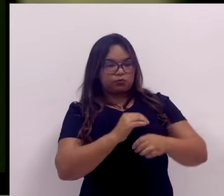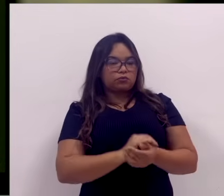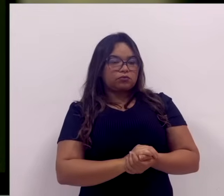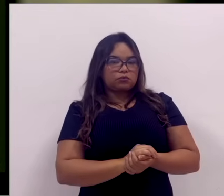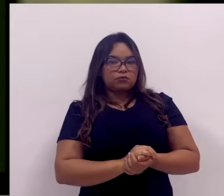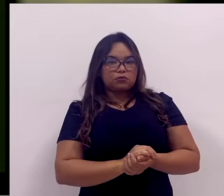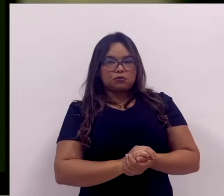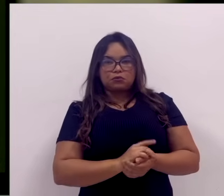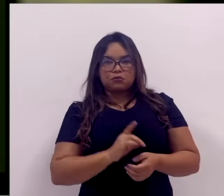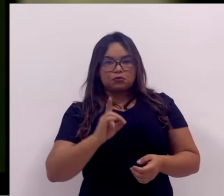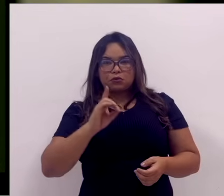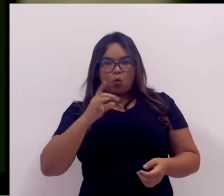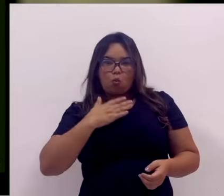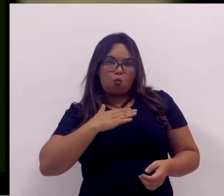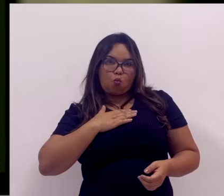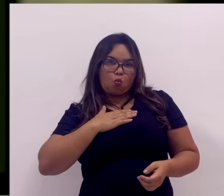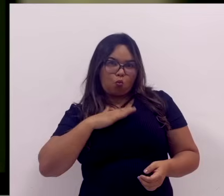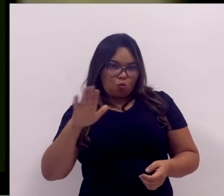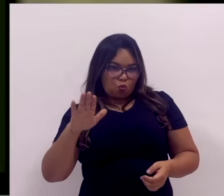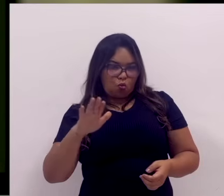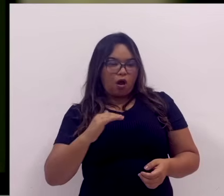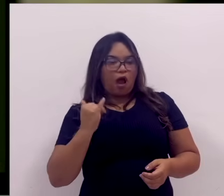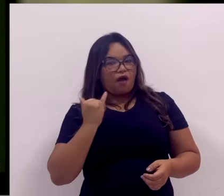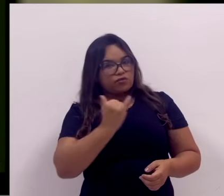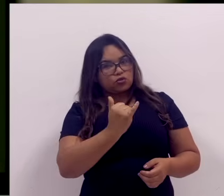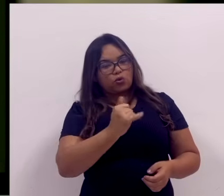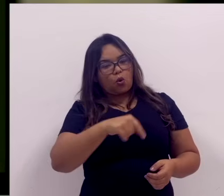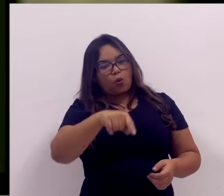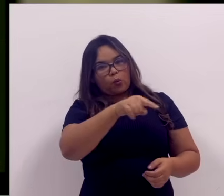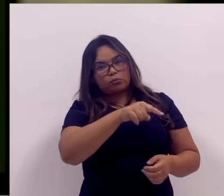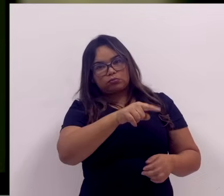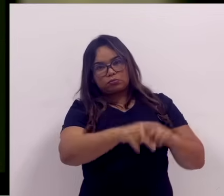Deus não gosta de algo e recomenda que eles odeiem algo aqui.